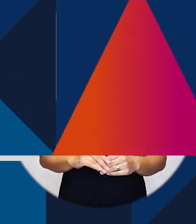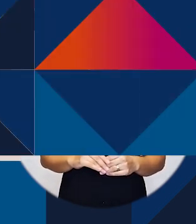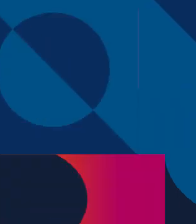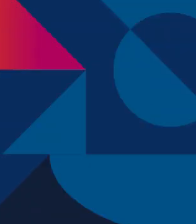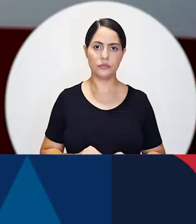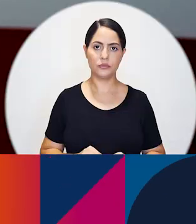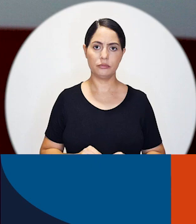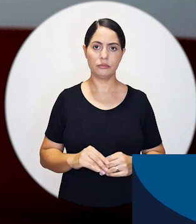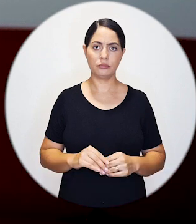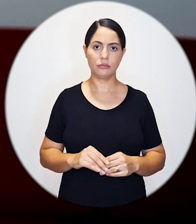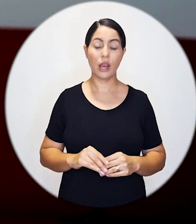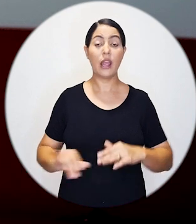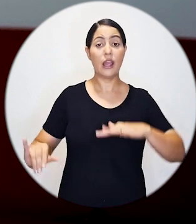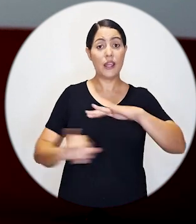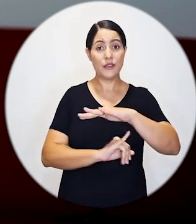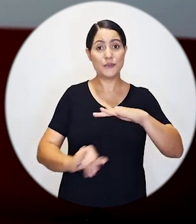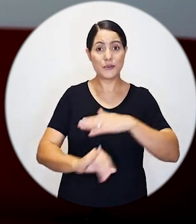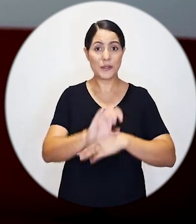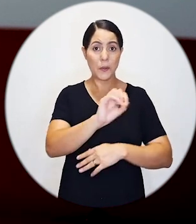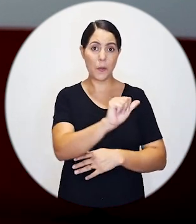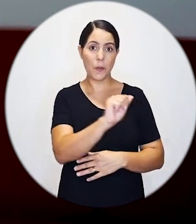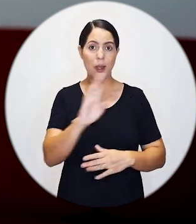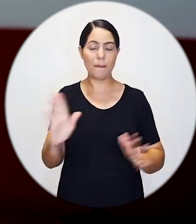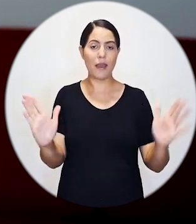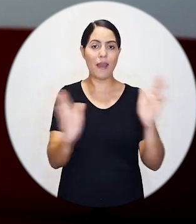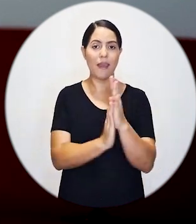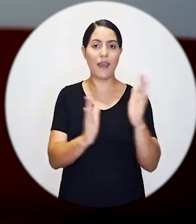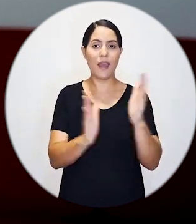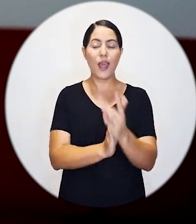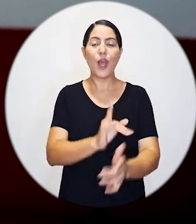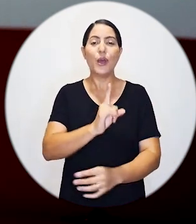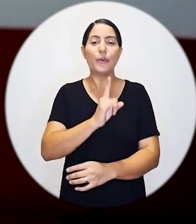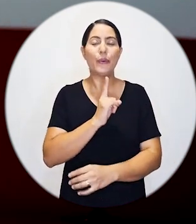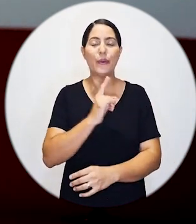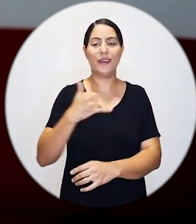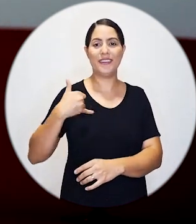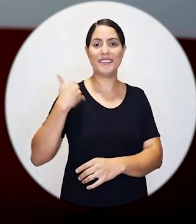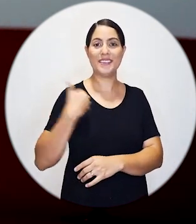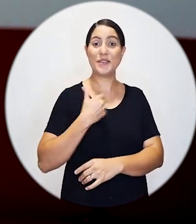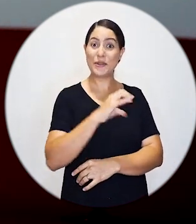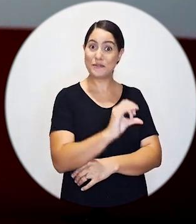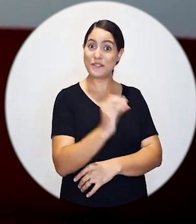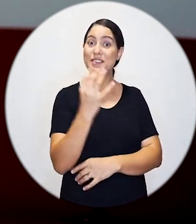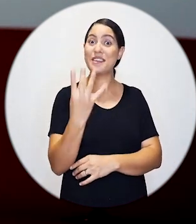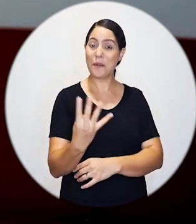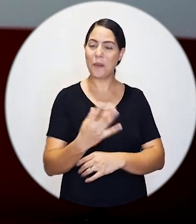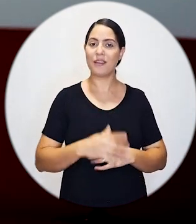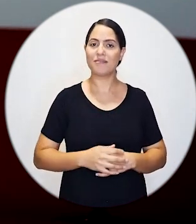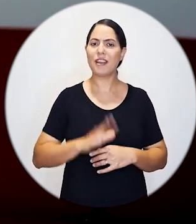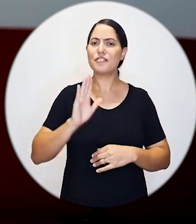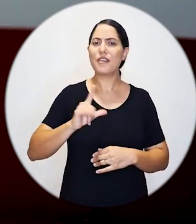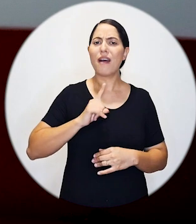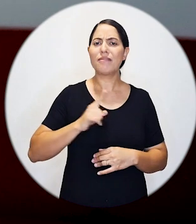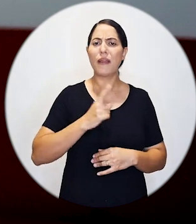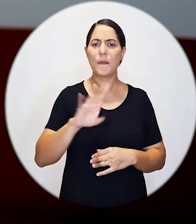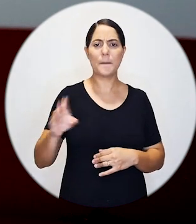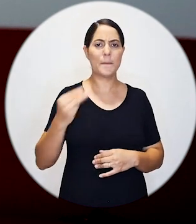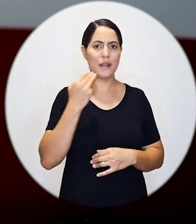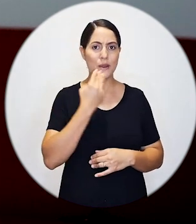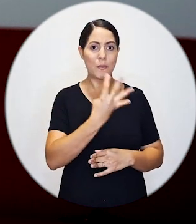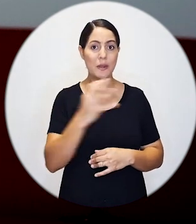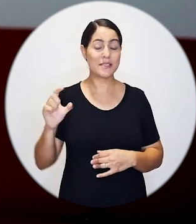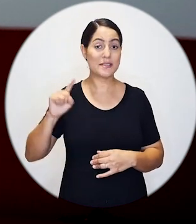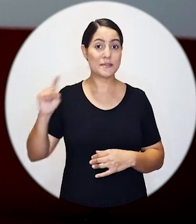competência legal. A maior entidade civil do país celebra 94 anos, junto aos mais de